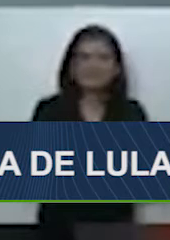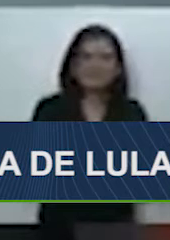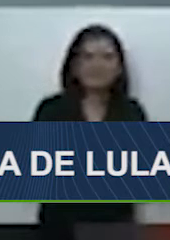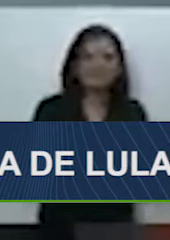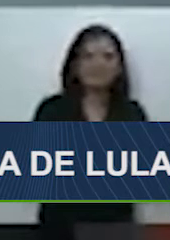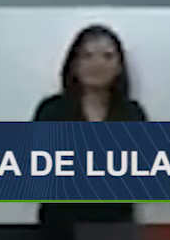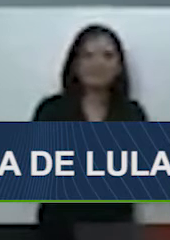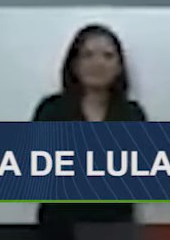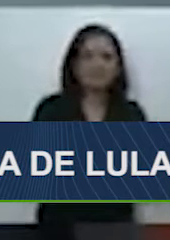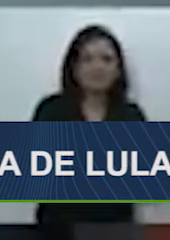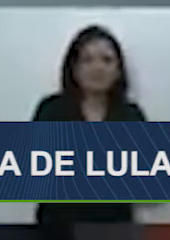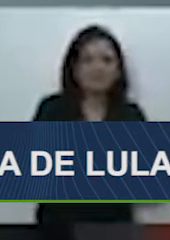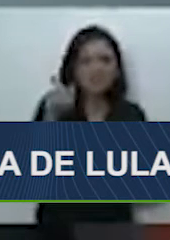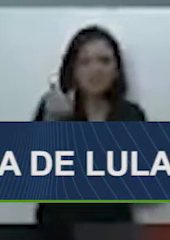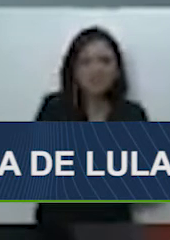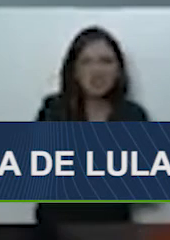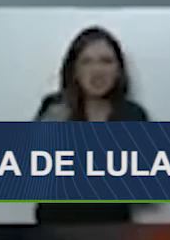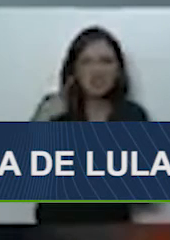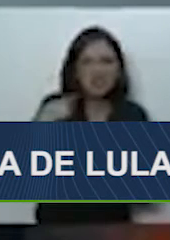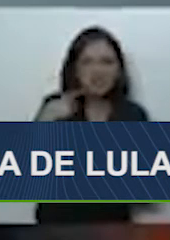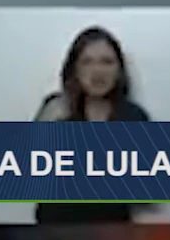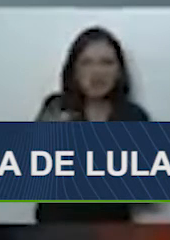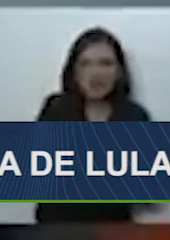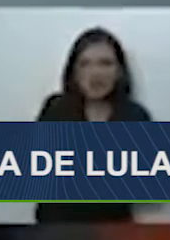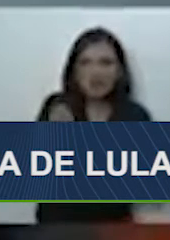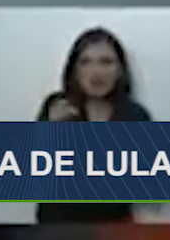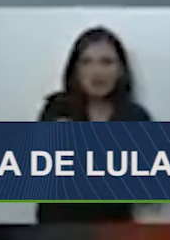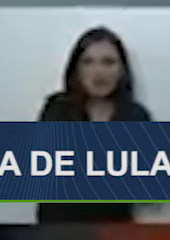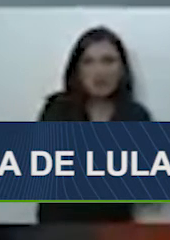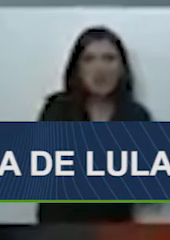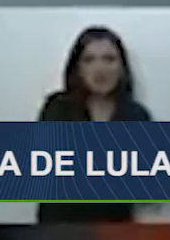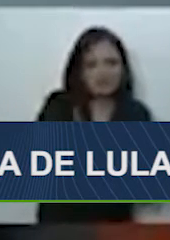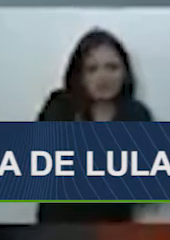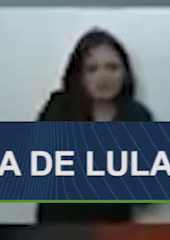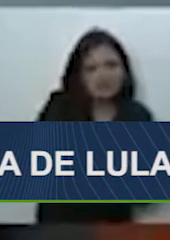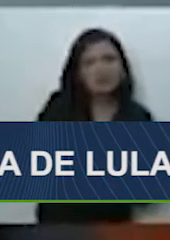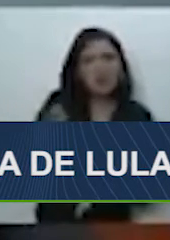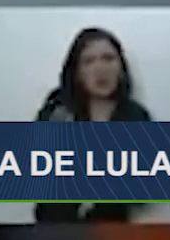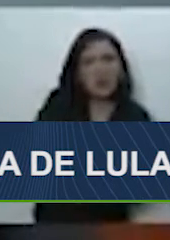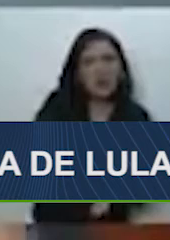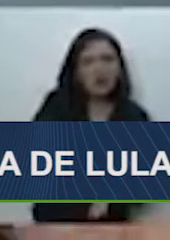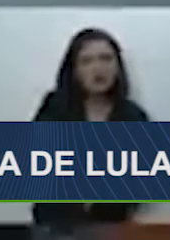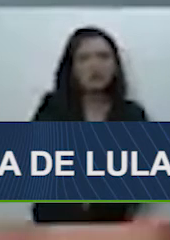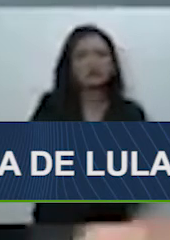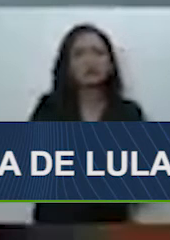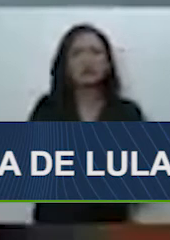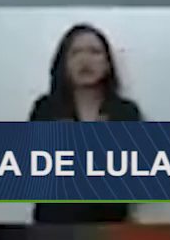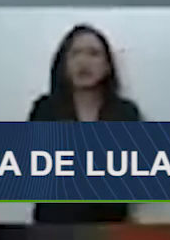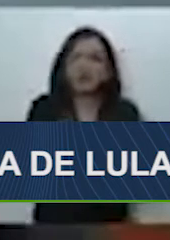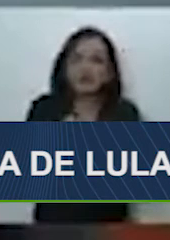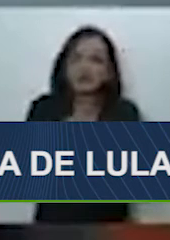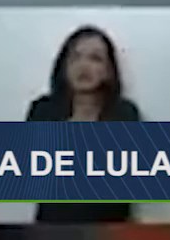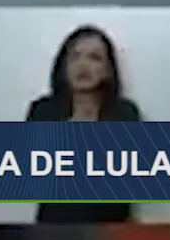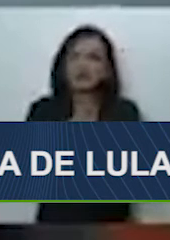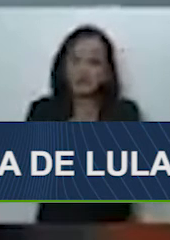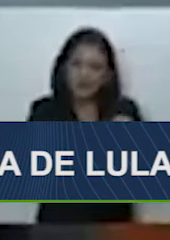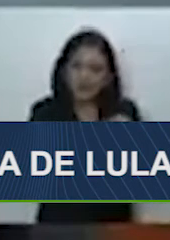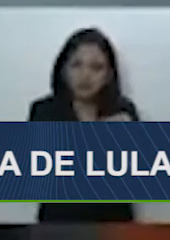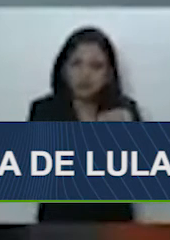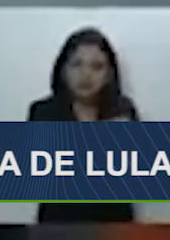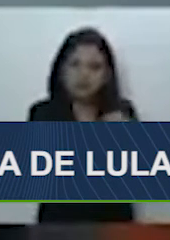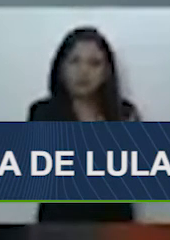um advogado que não se cansou de trazer questões ao tribunal, muitas vezes sendo até